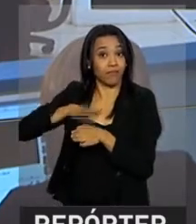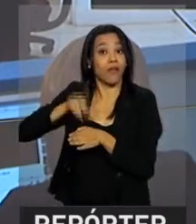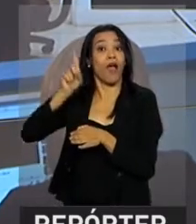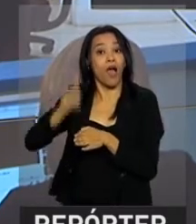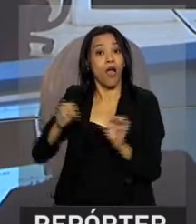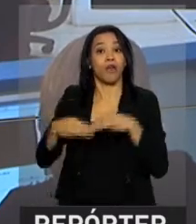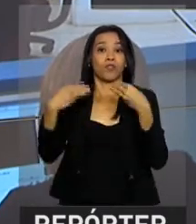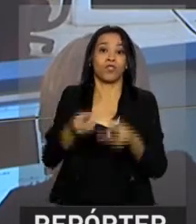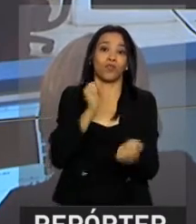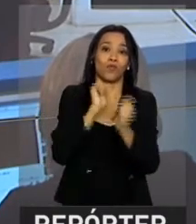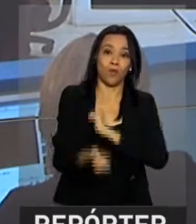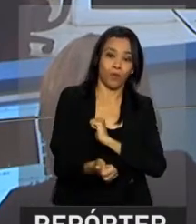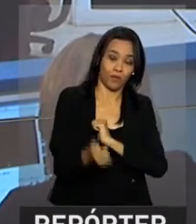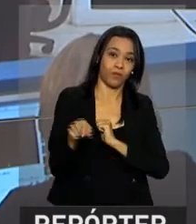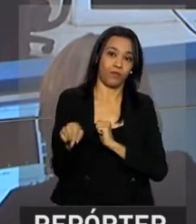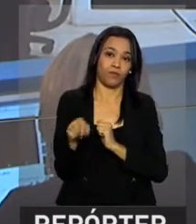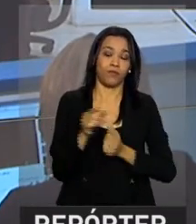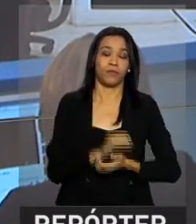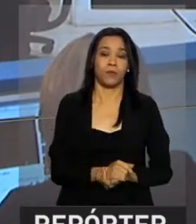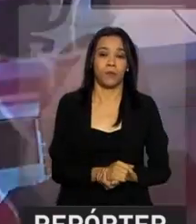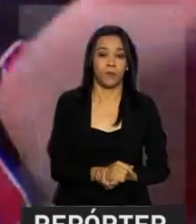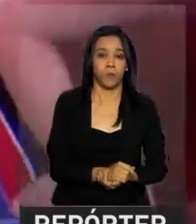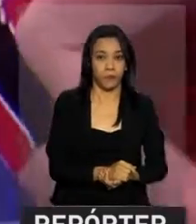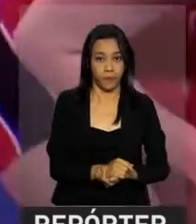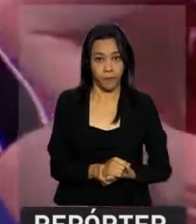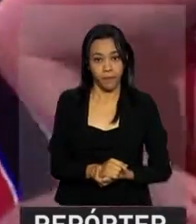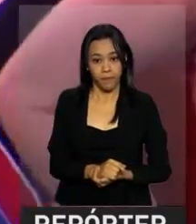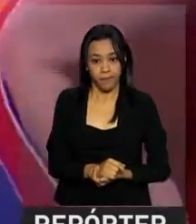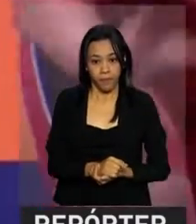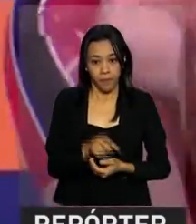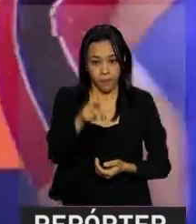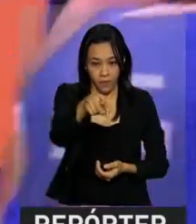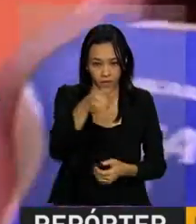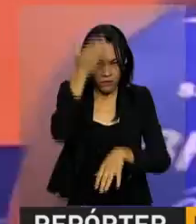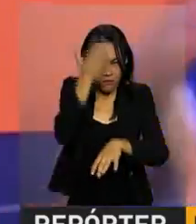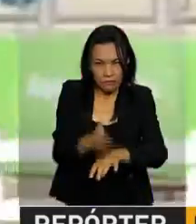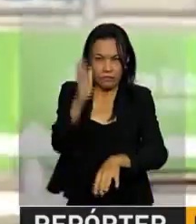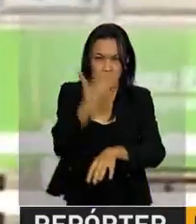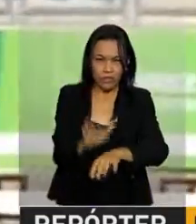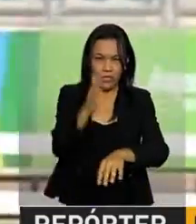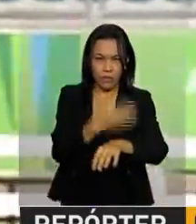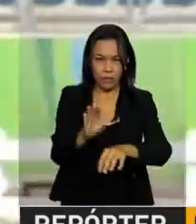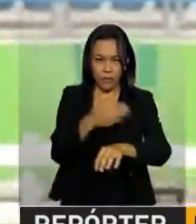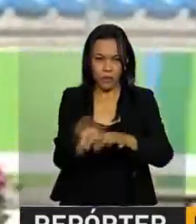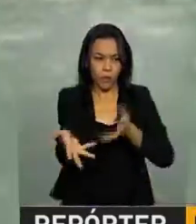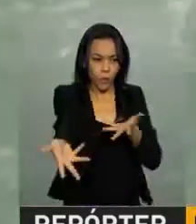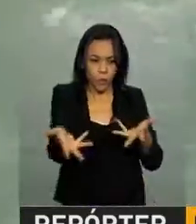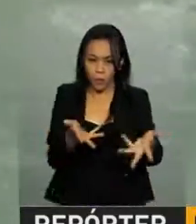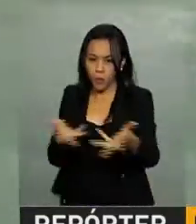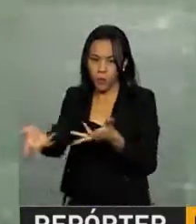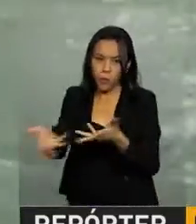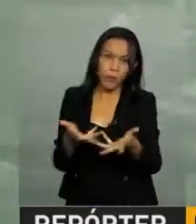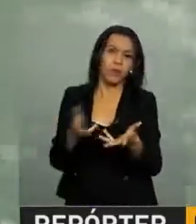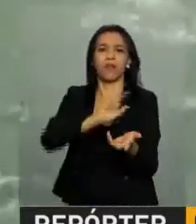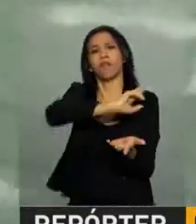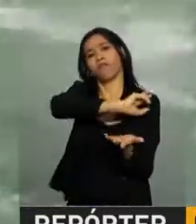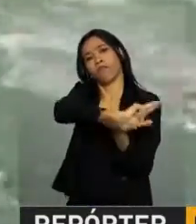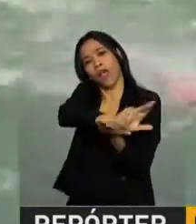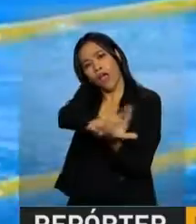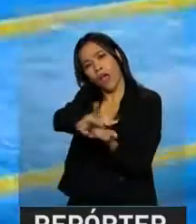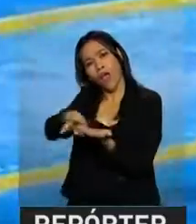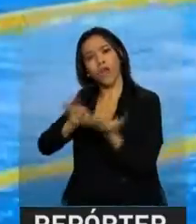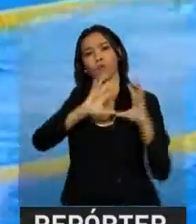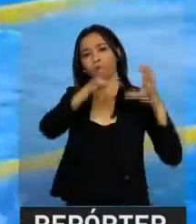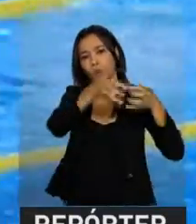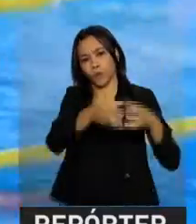pelo ministério do esporte o treinamento dos atletas brasileiros e tantos outros desportistas